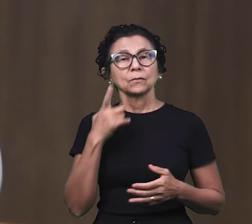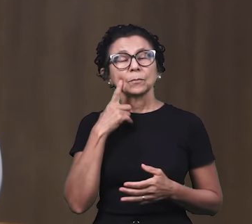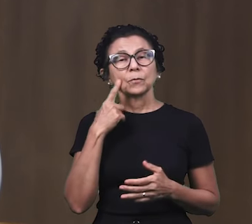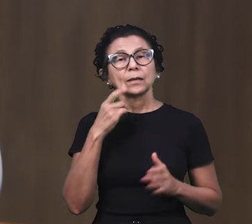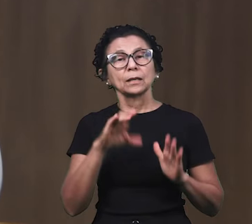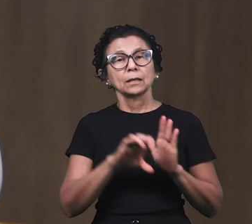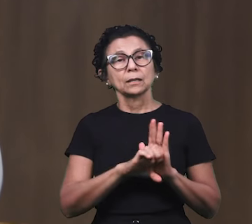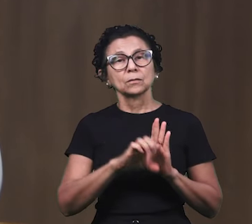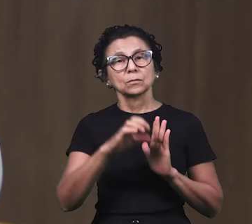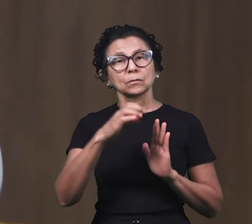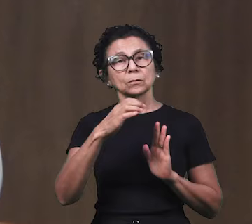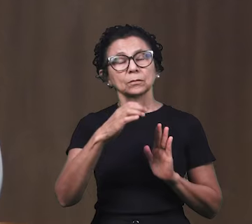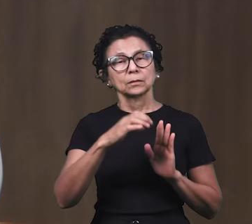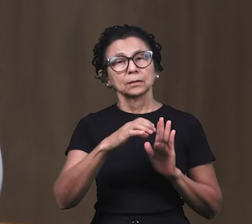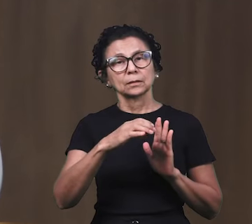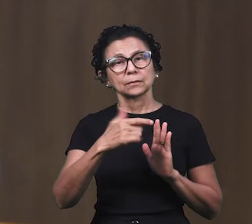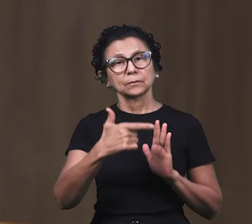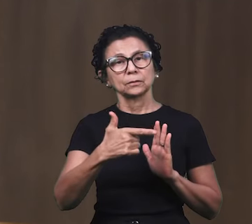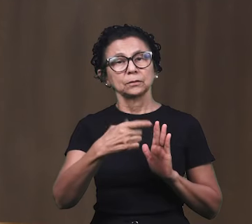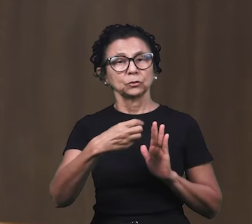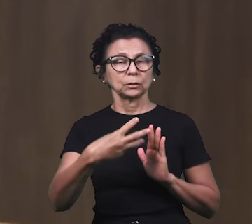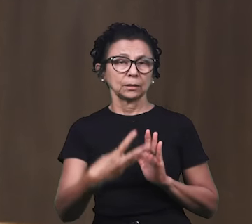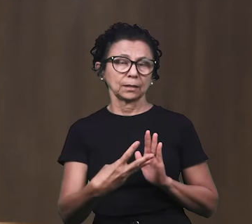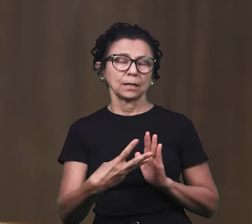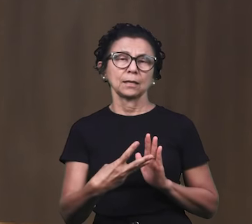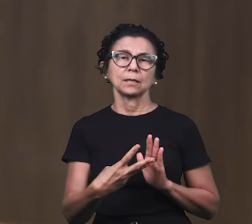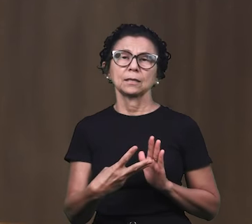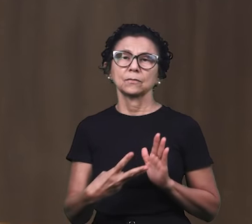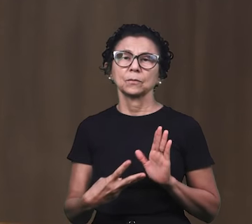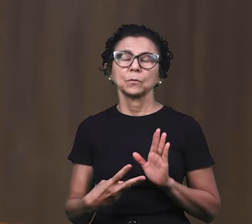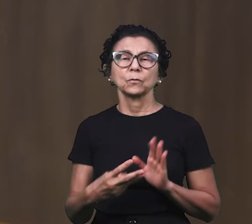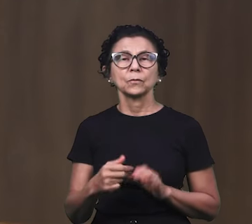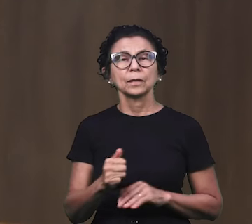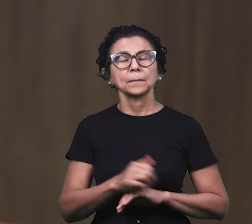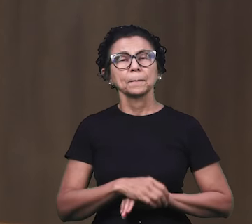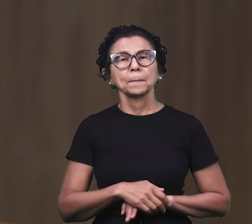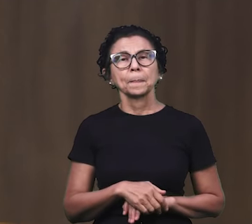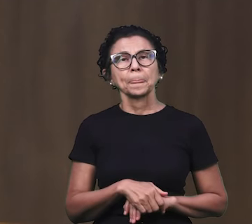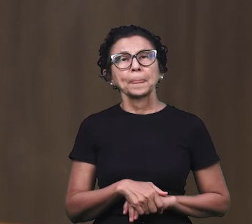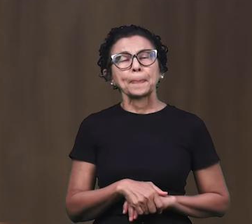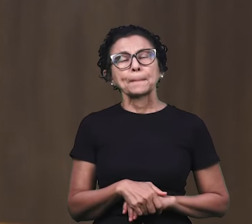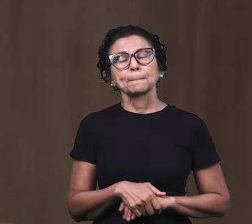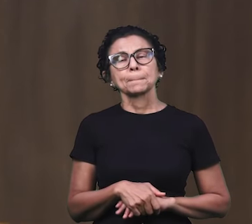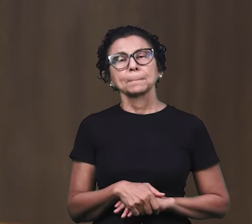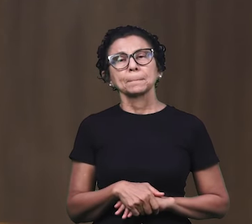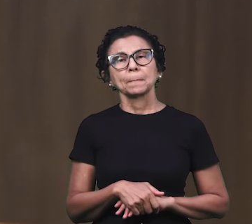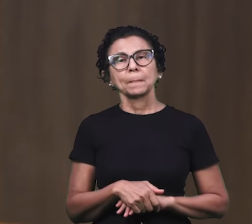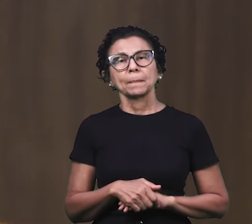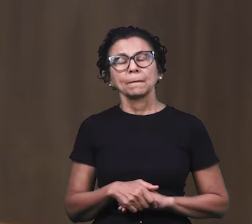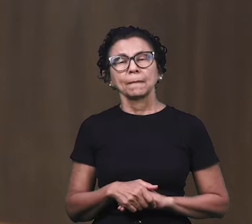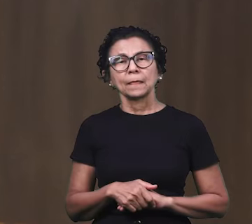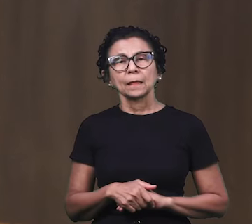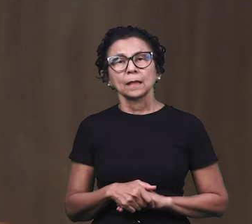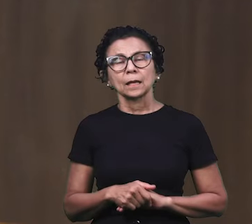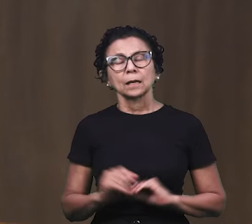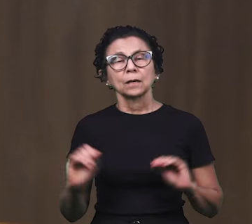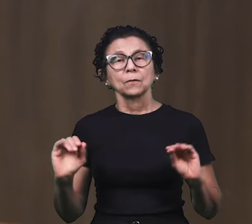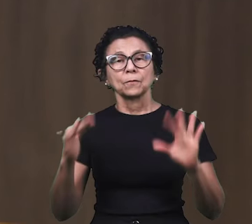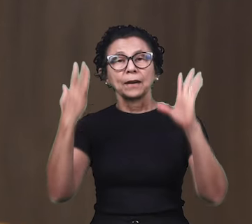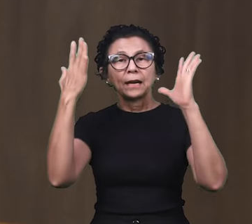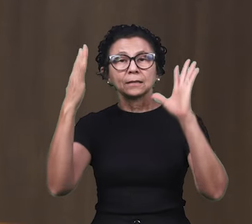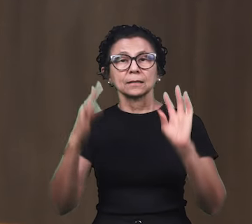Nós vamos falar das 3 principais festas que Deus